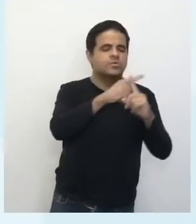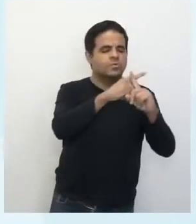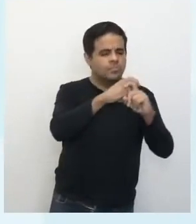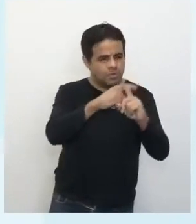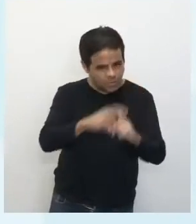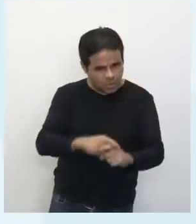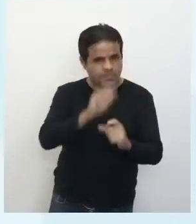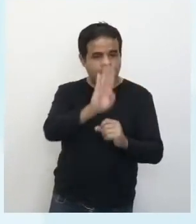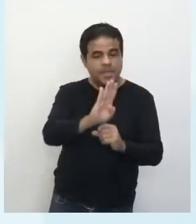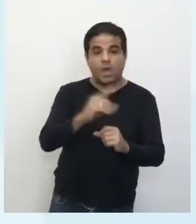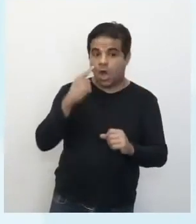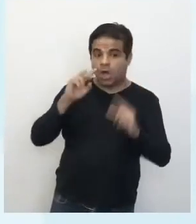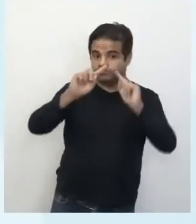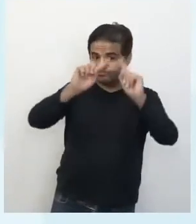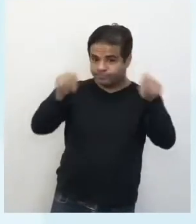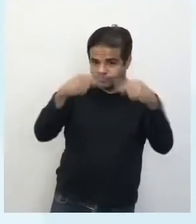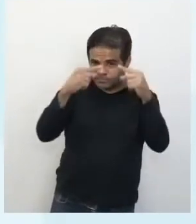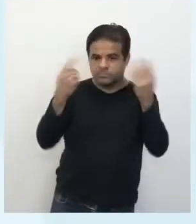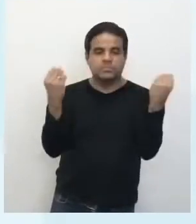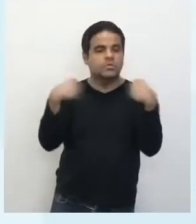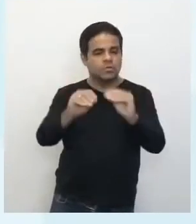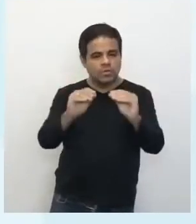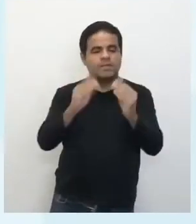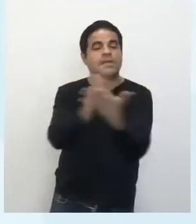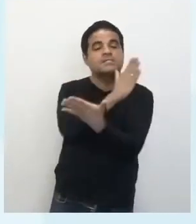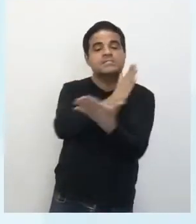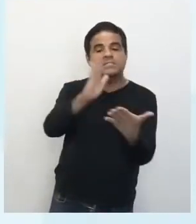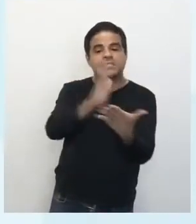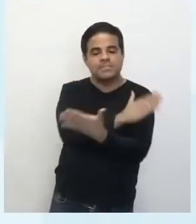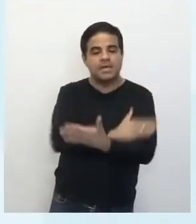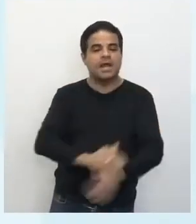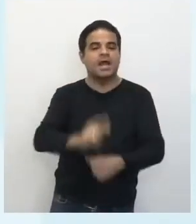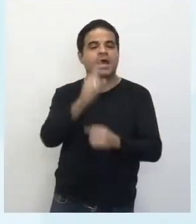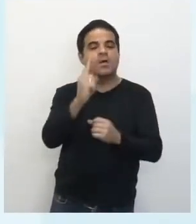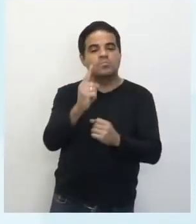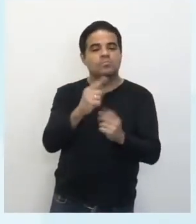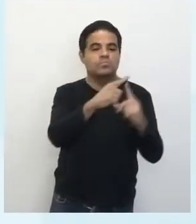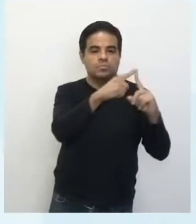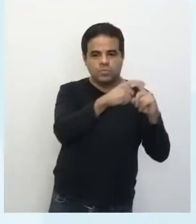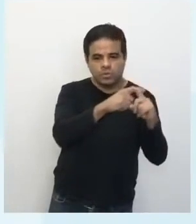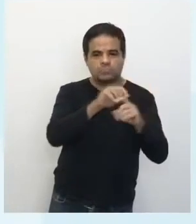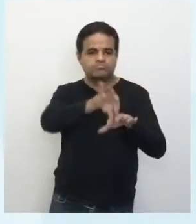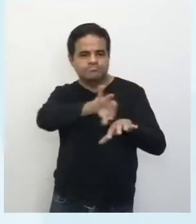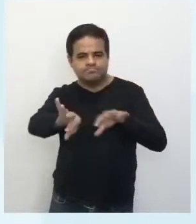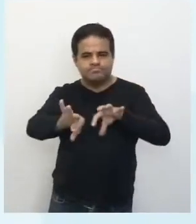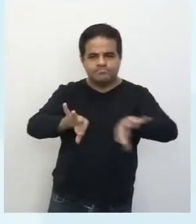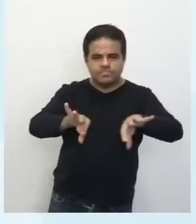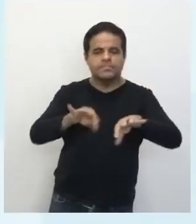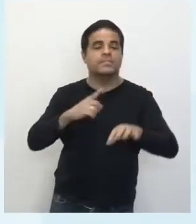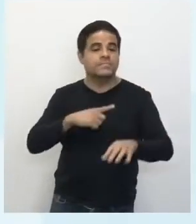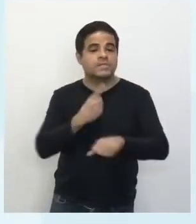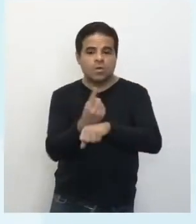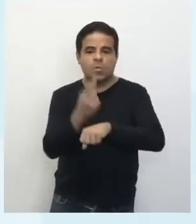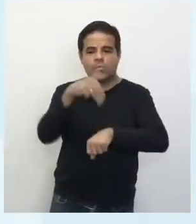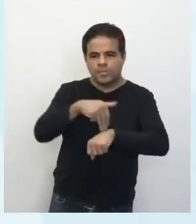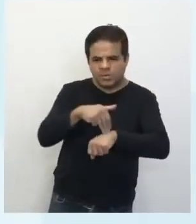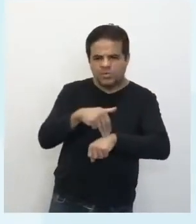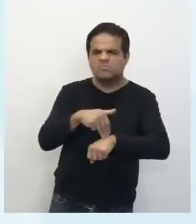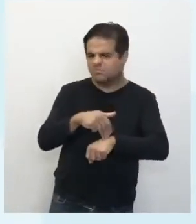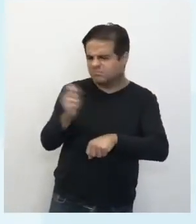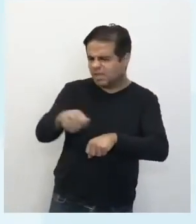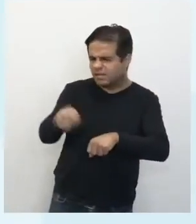daqui. Olha o uso do parênteses, coloquei o parênteses para separar um binômio do outro, tá certo? E aí vocês têm 1 minuto, acho que